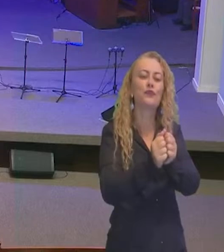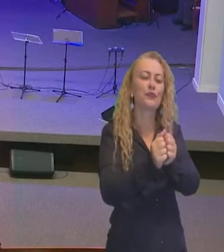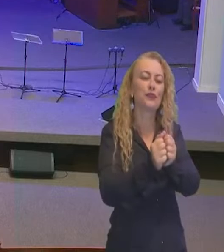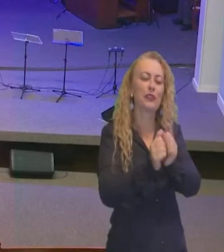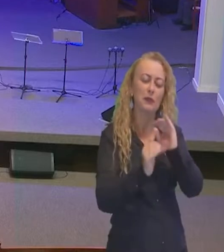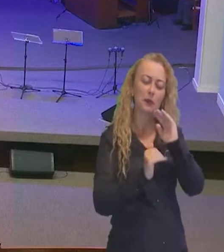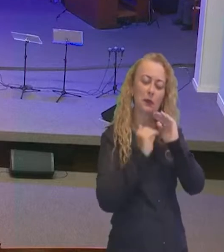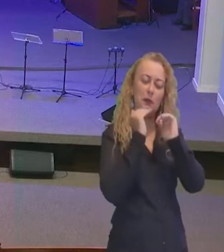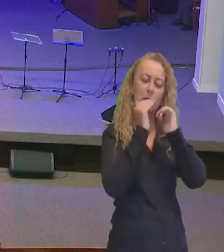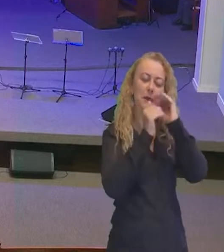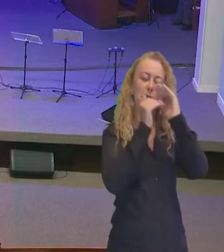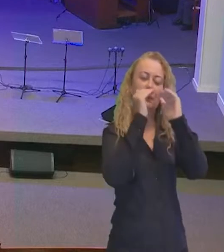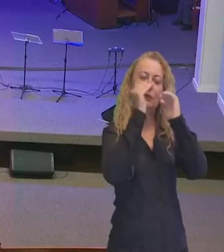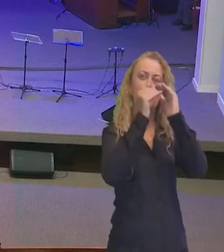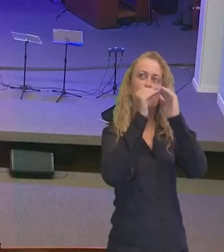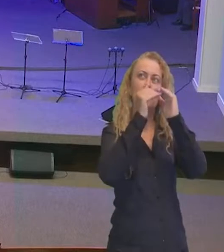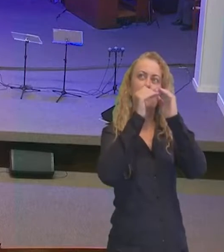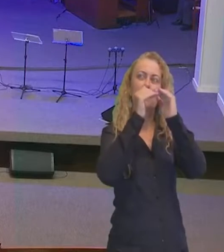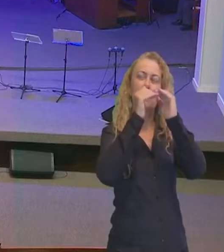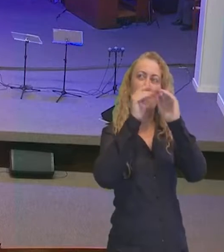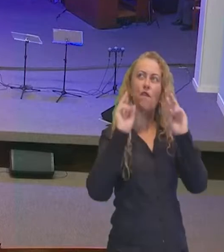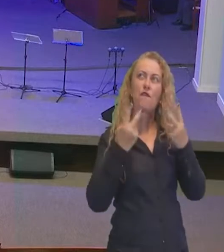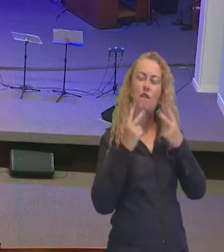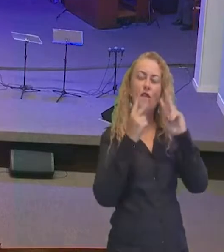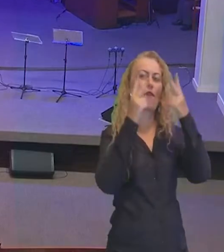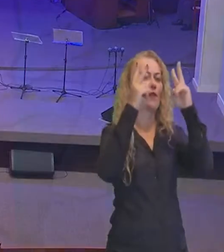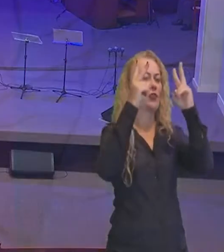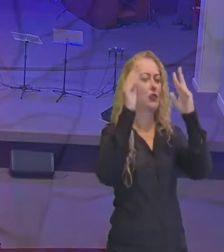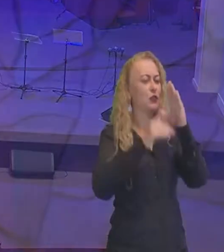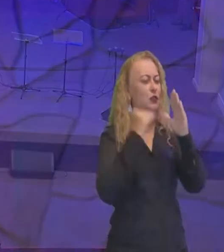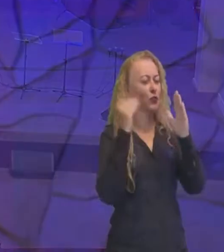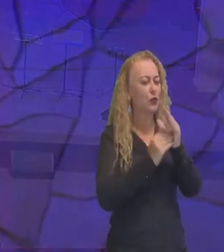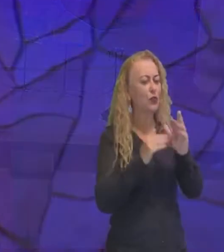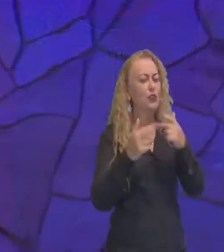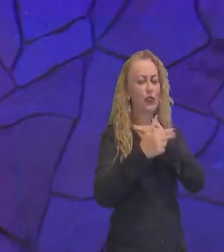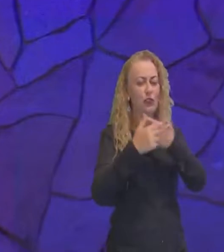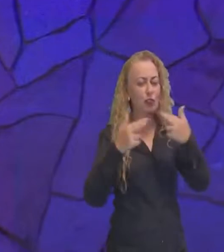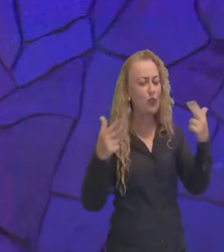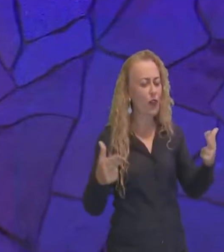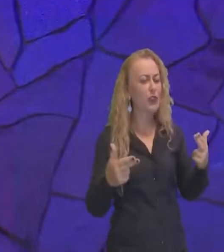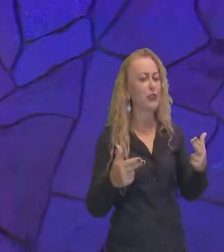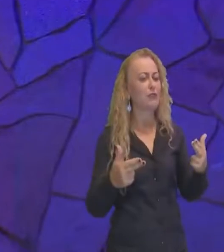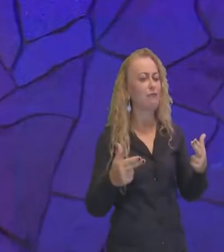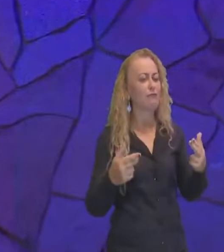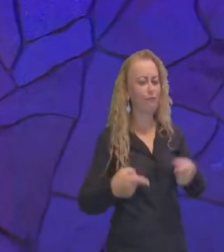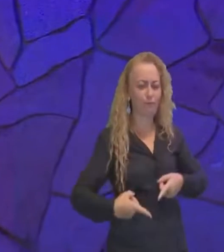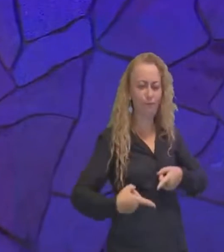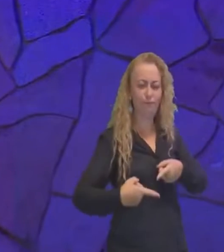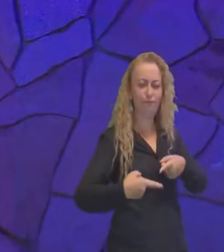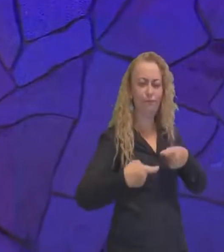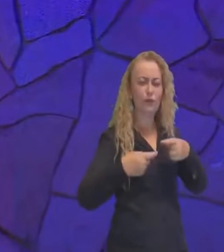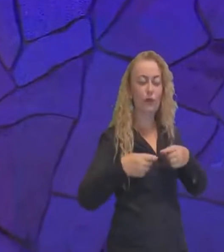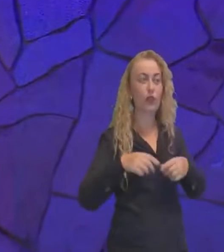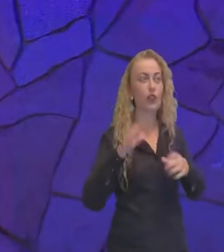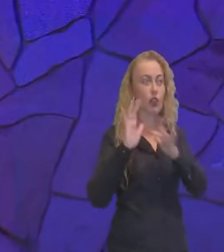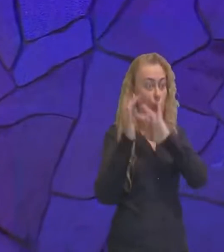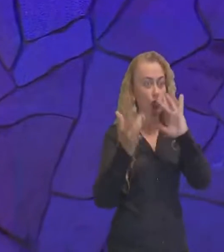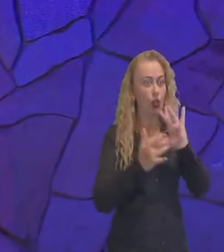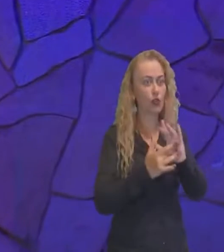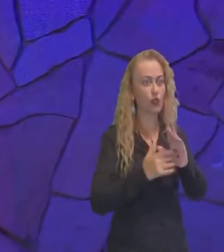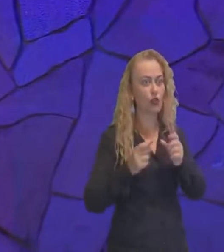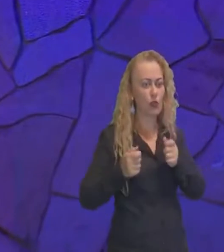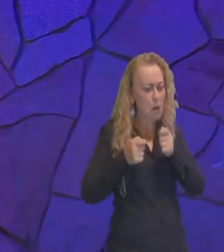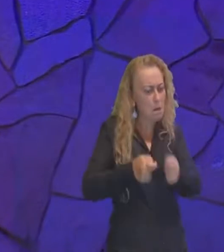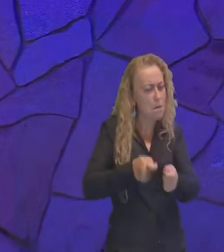de infidelidade. Lutas, seduções, tentações, todos temos. Jesus foi tentado, mas